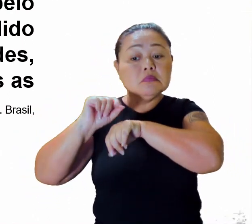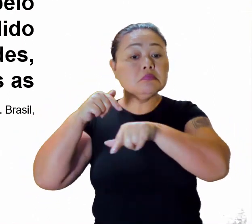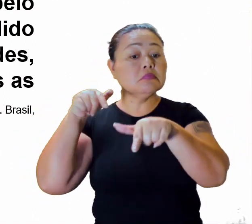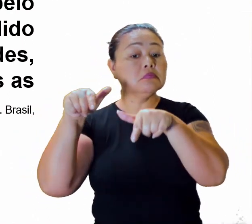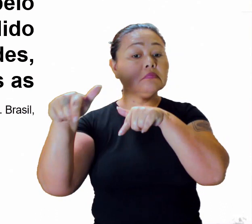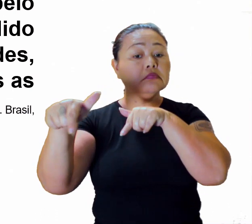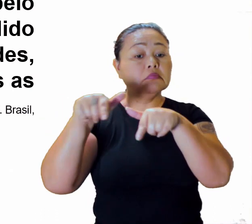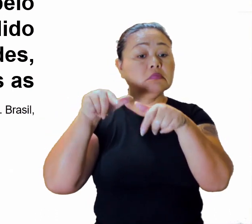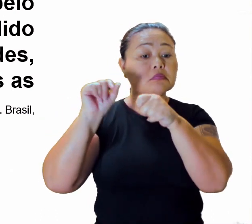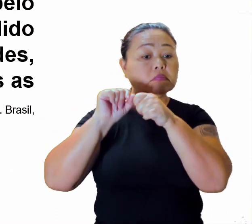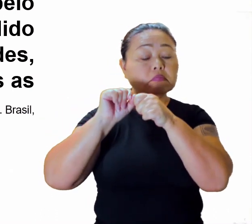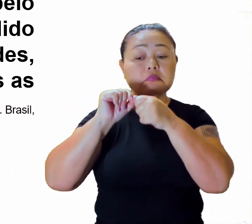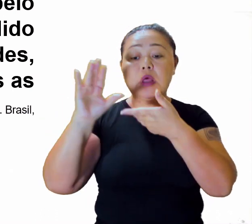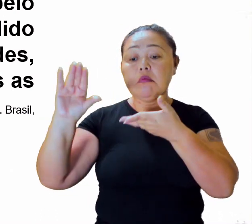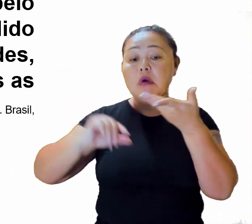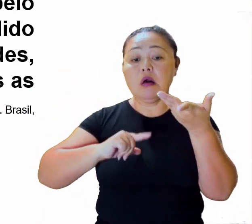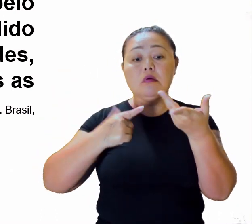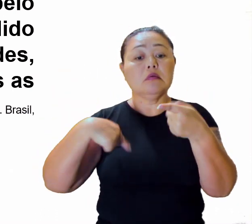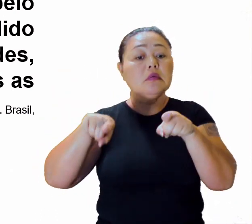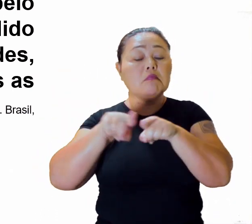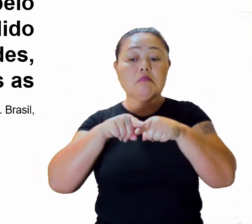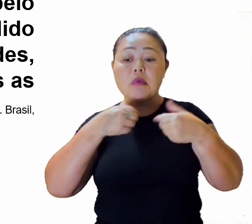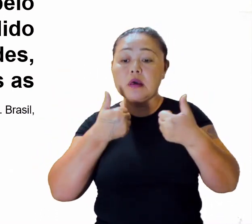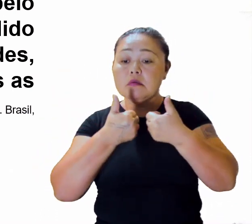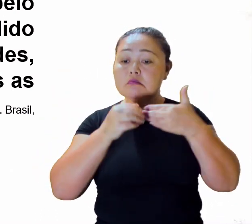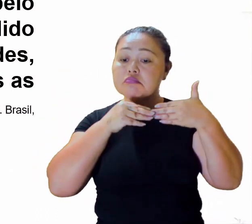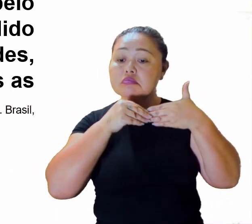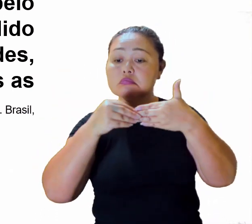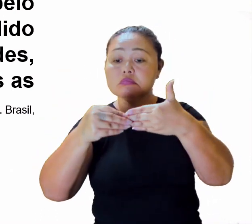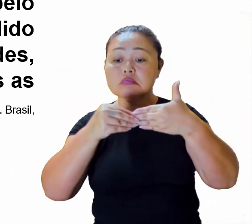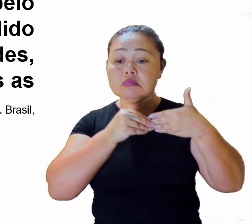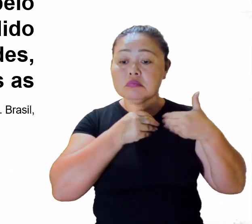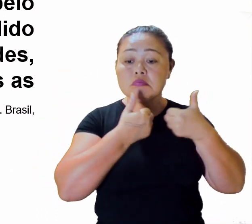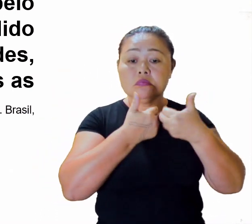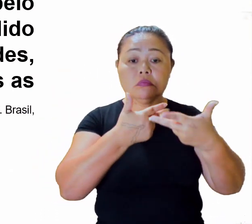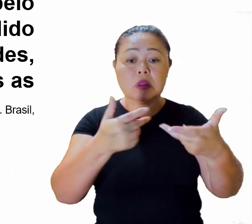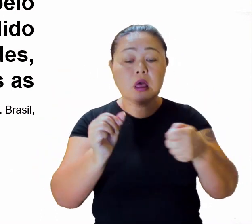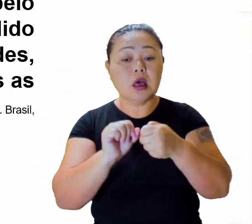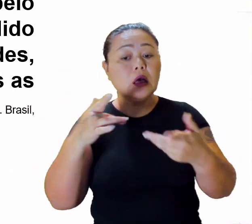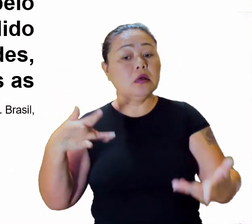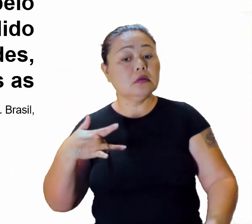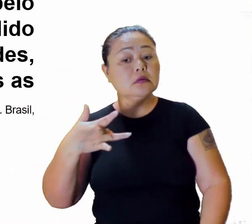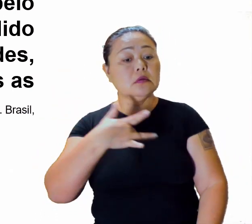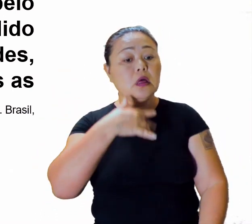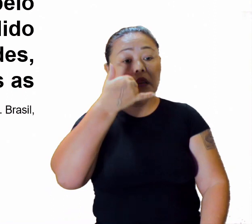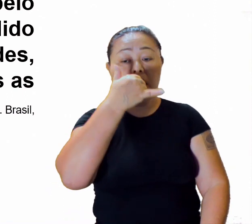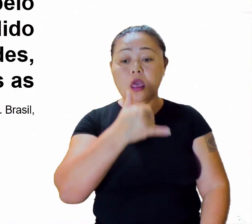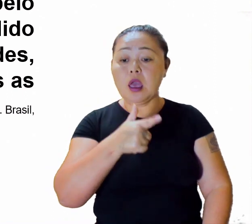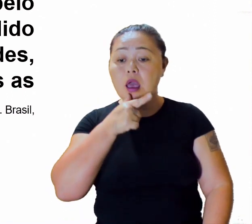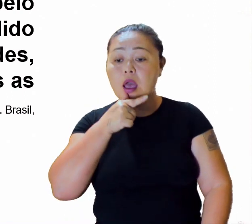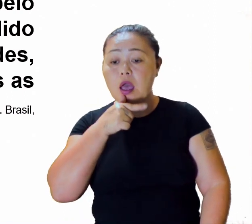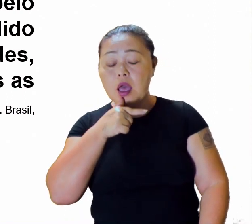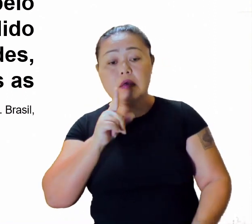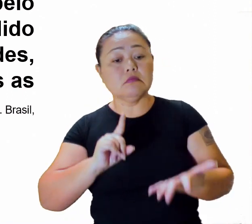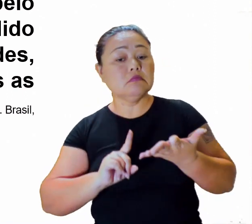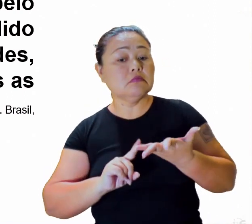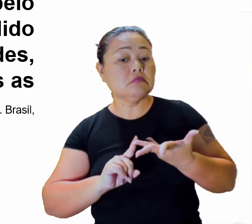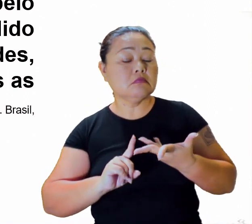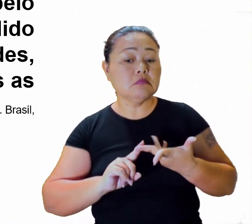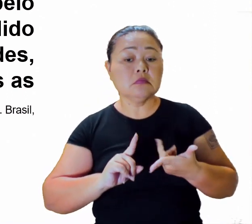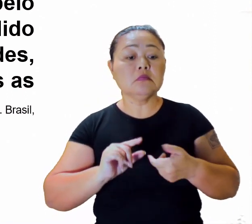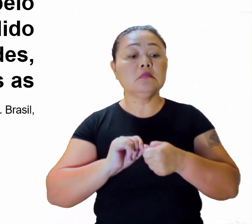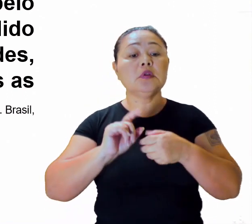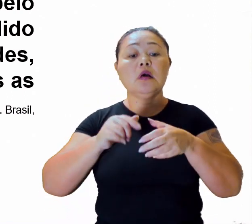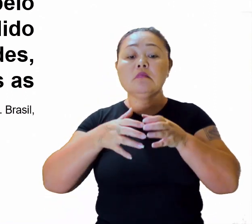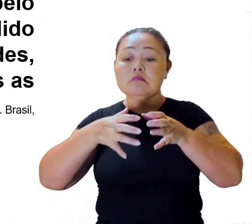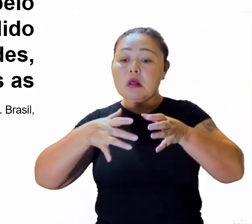abastecimento, transportes, saúde, energia, água, etc. Ainda que o rumo tomado